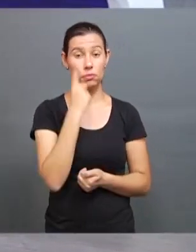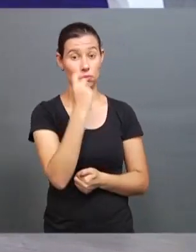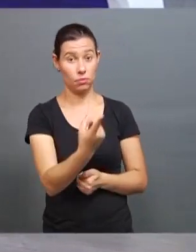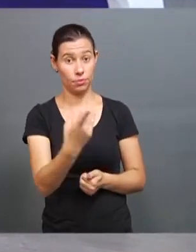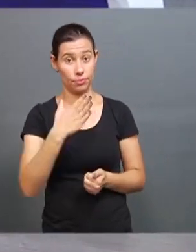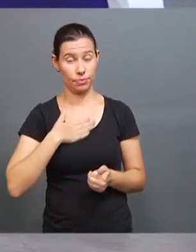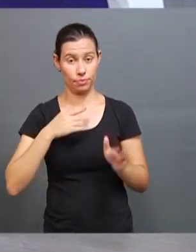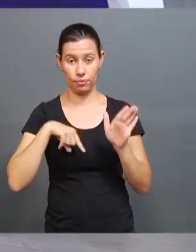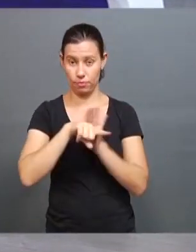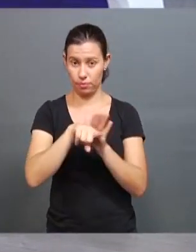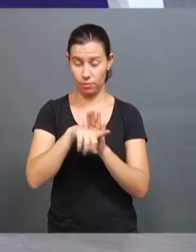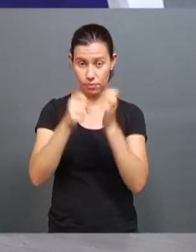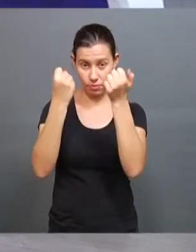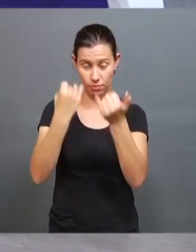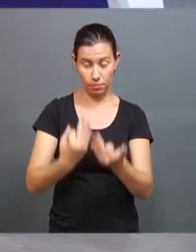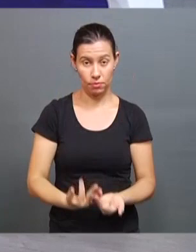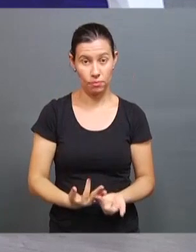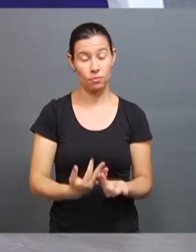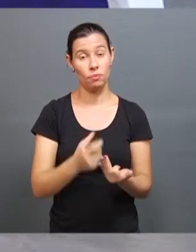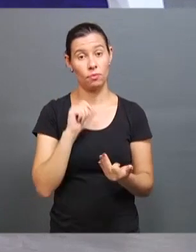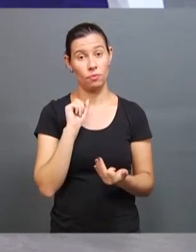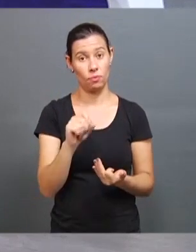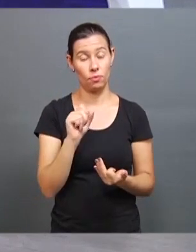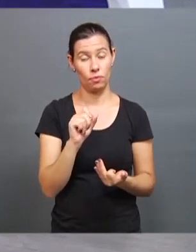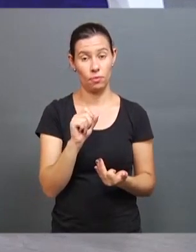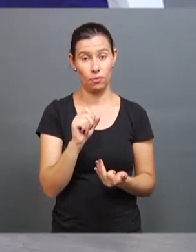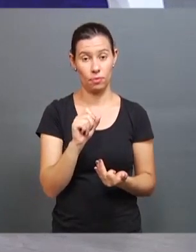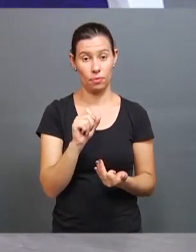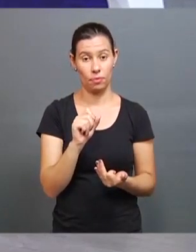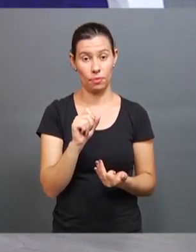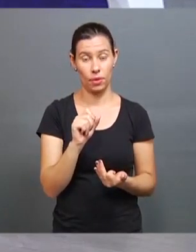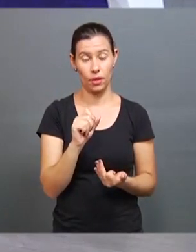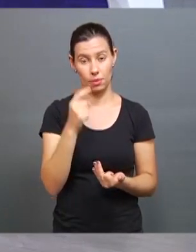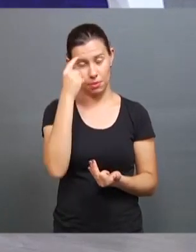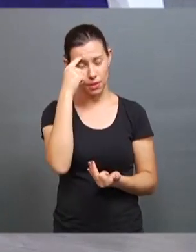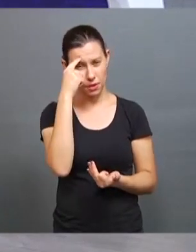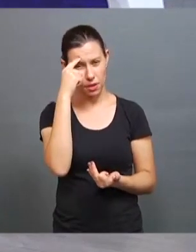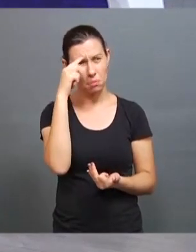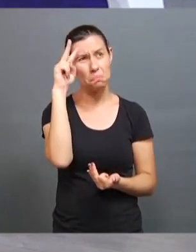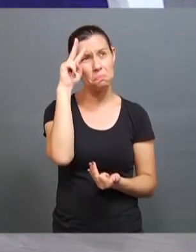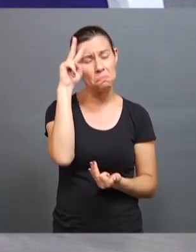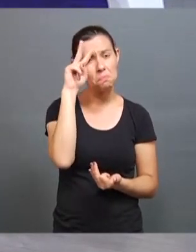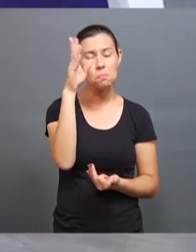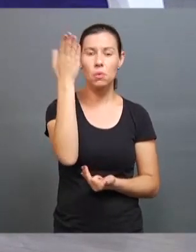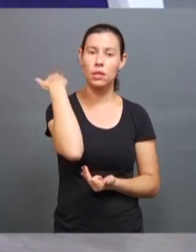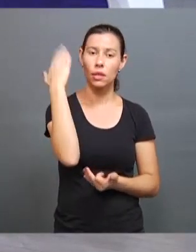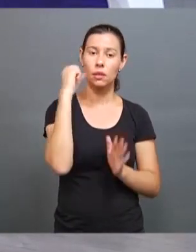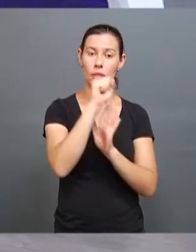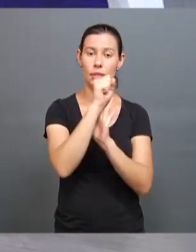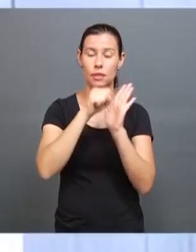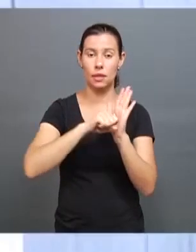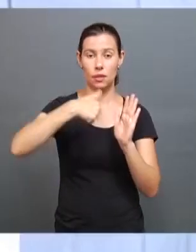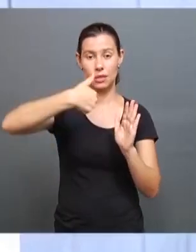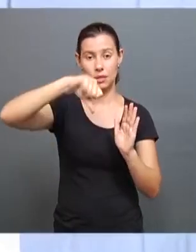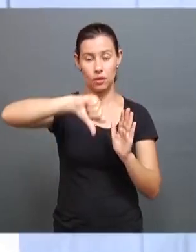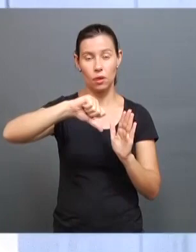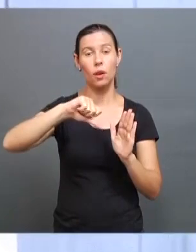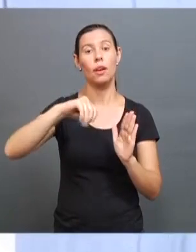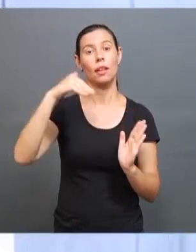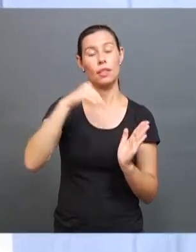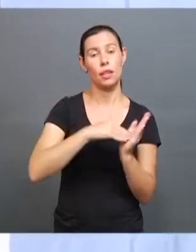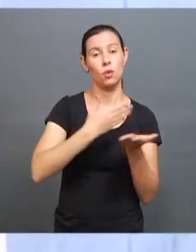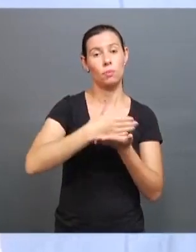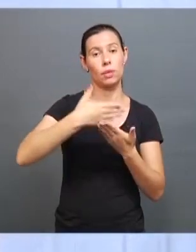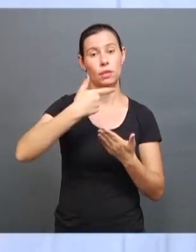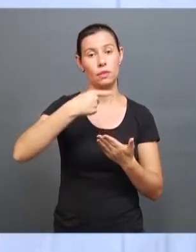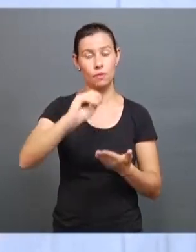o estudo falava assim que, se a gente for pensar historicamente, né, século XIX, até início do século XX, a criança